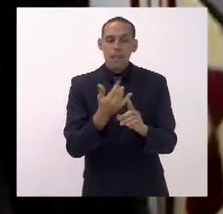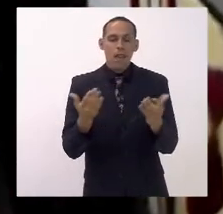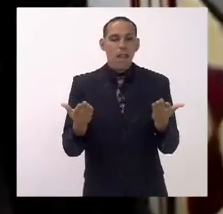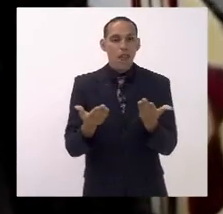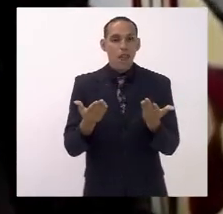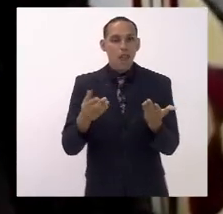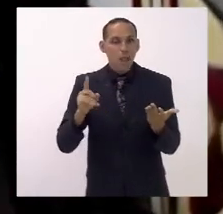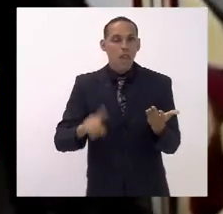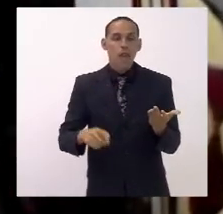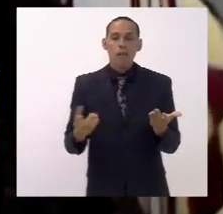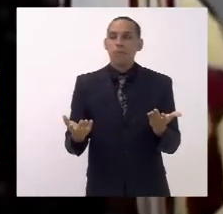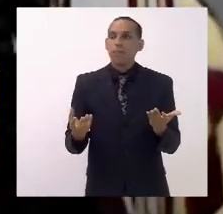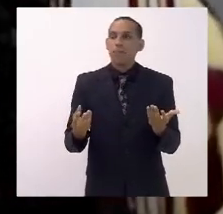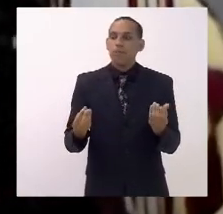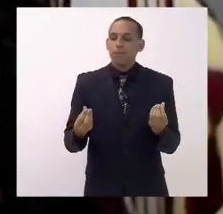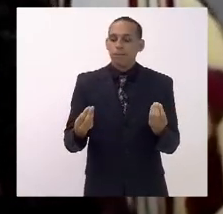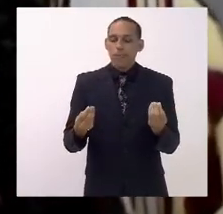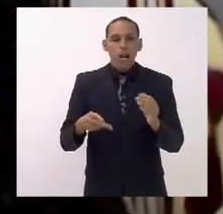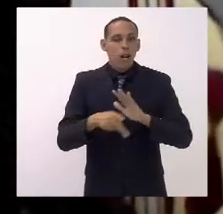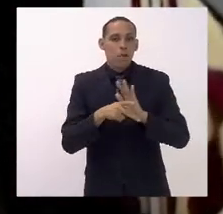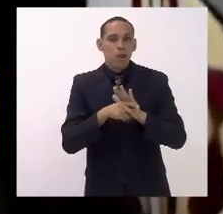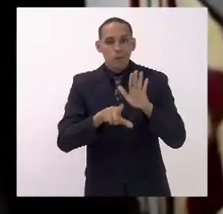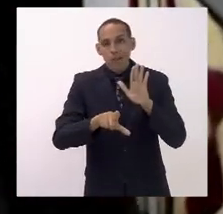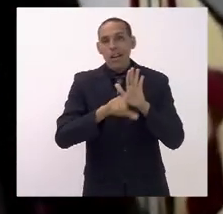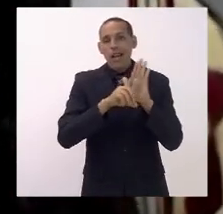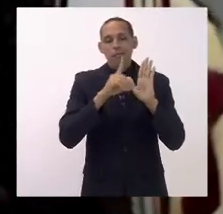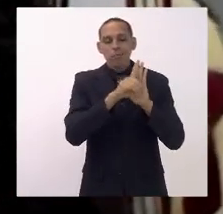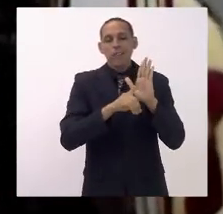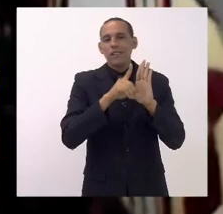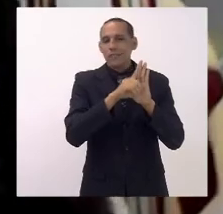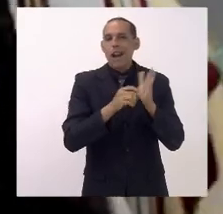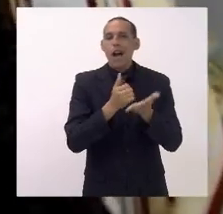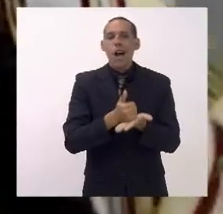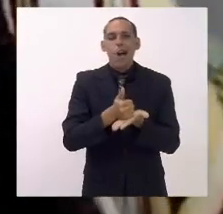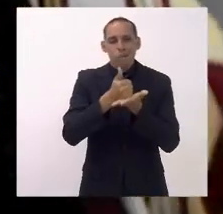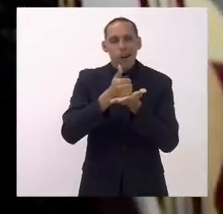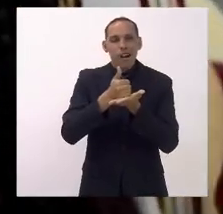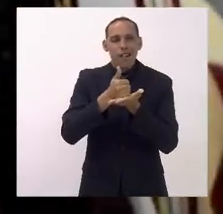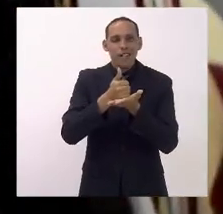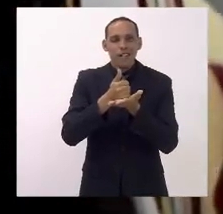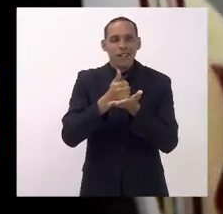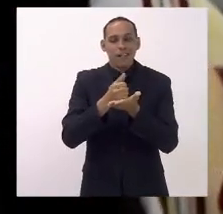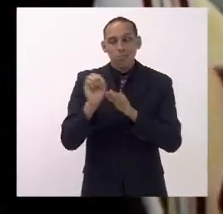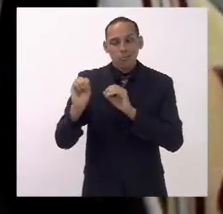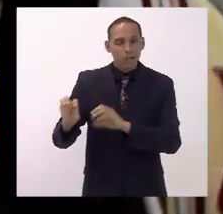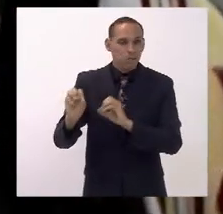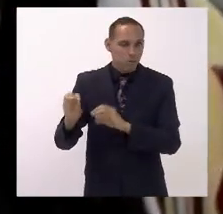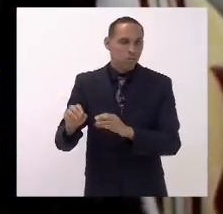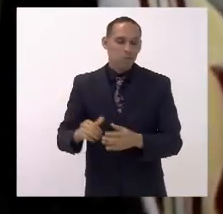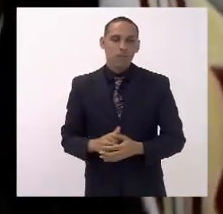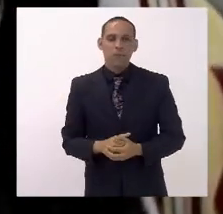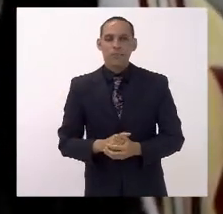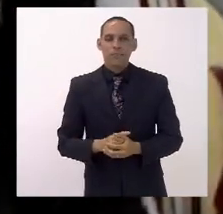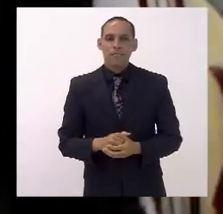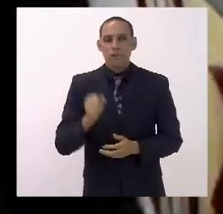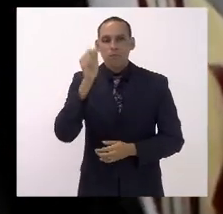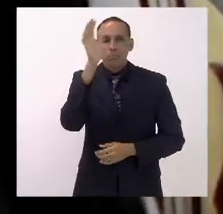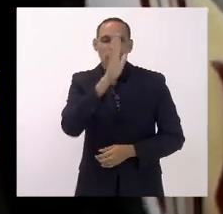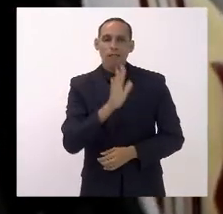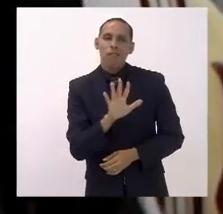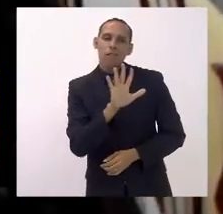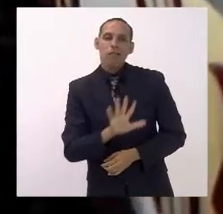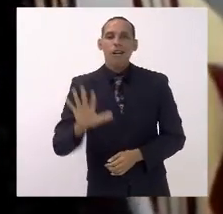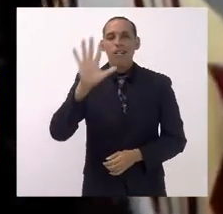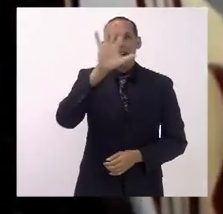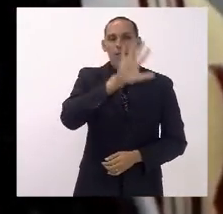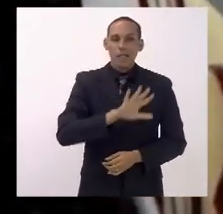tornou parte da Lei de Diretrizes e Bases da Educação Nacional, né?